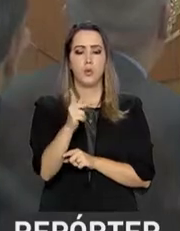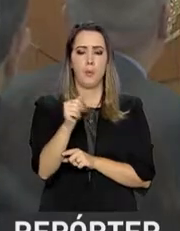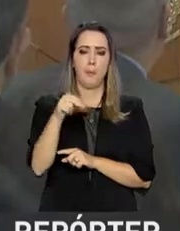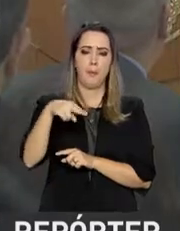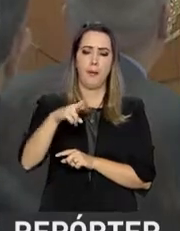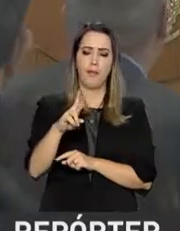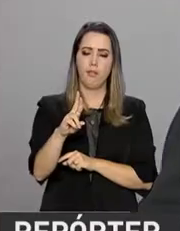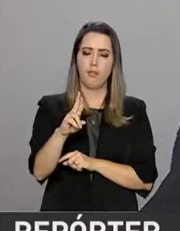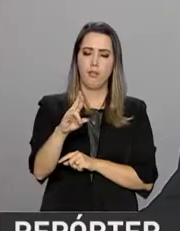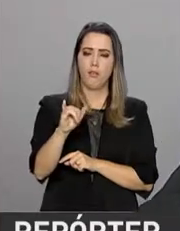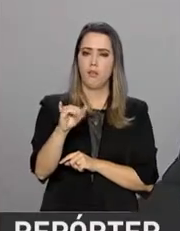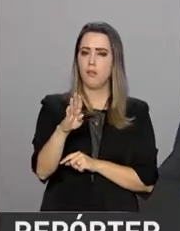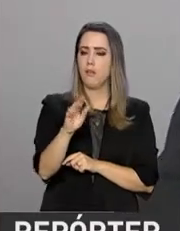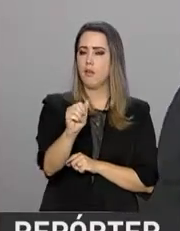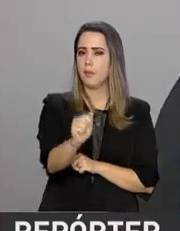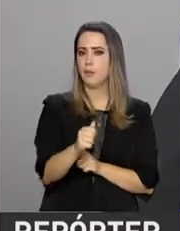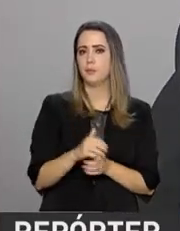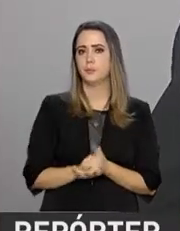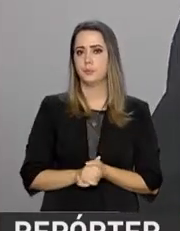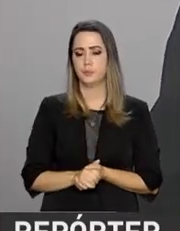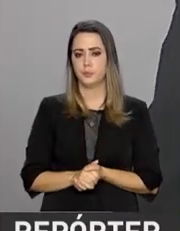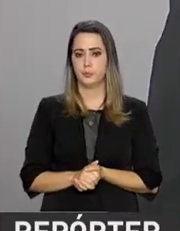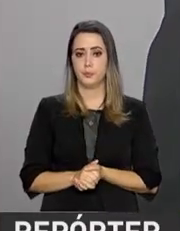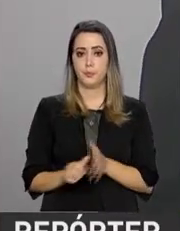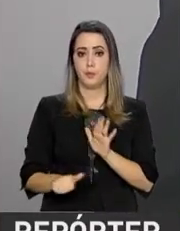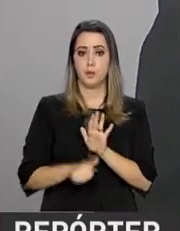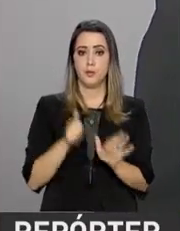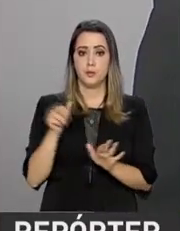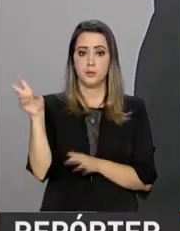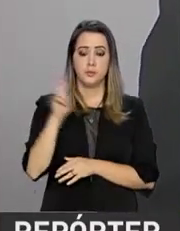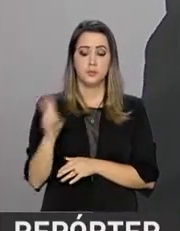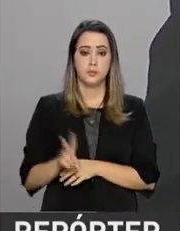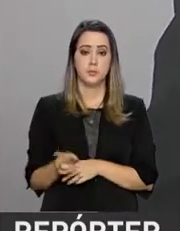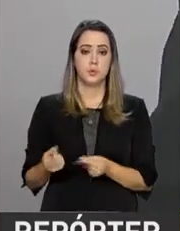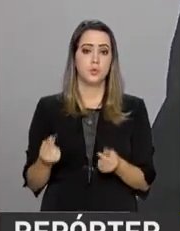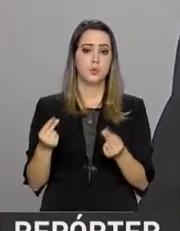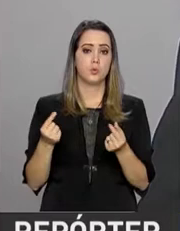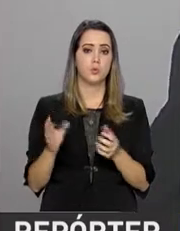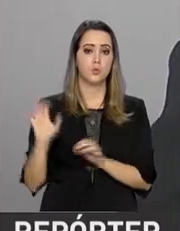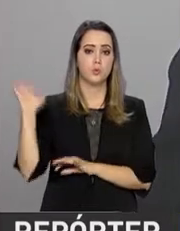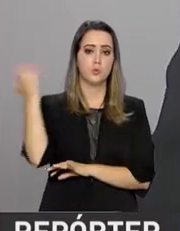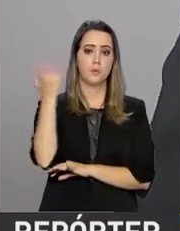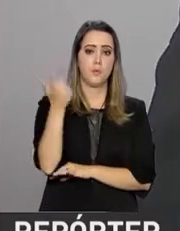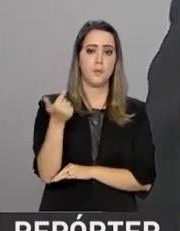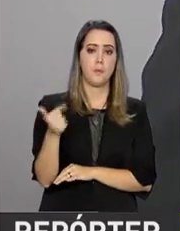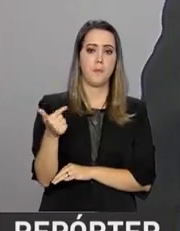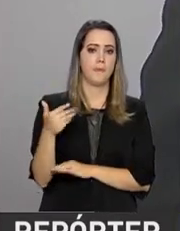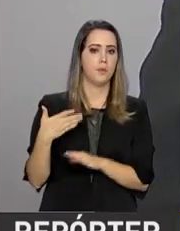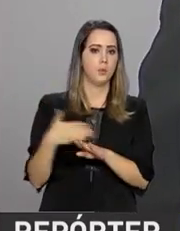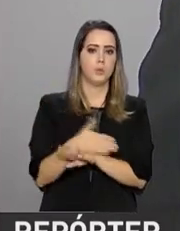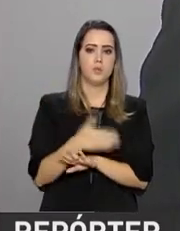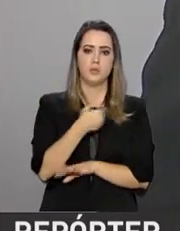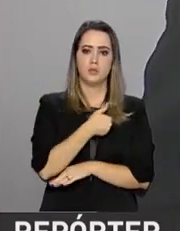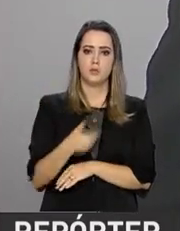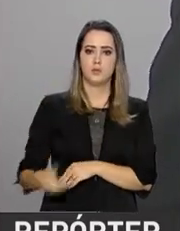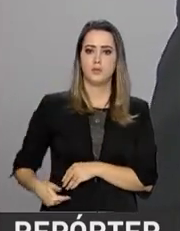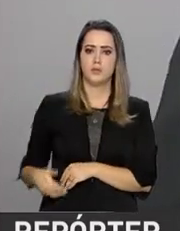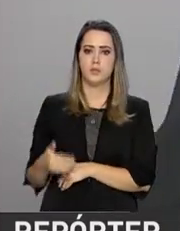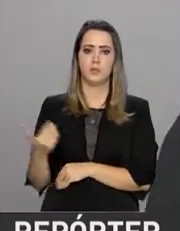aplicadas pelo IBAMA. Pela primeira vez, o dinheiro do meio ambiente, que não vai nem entrar no governo,